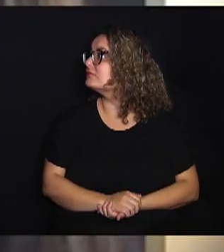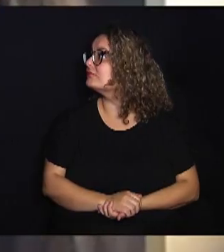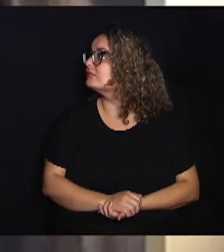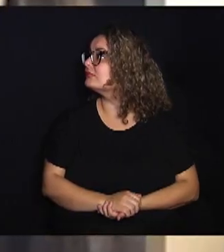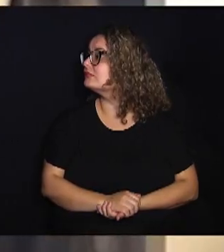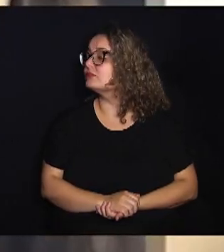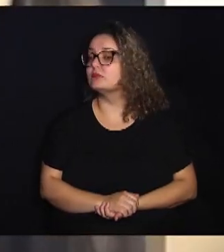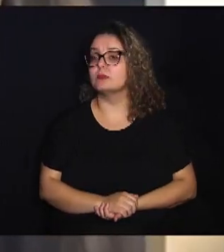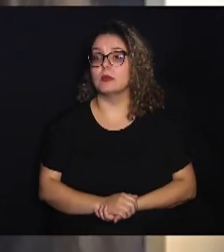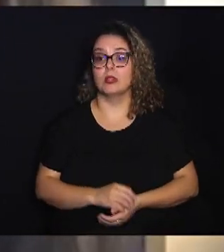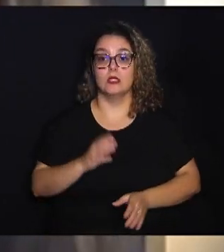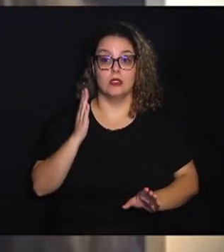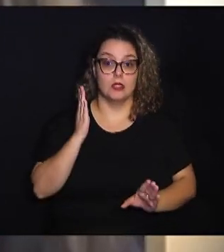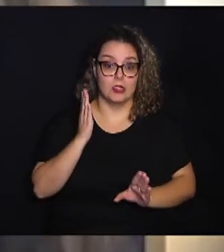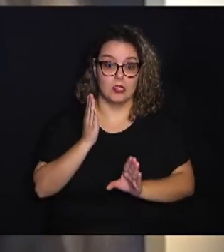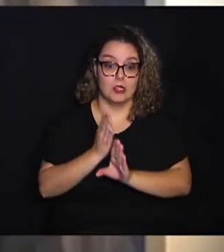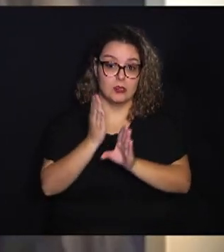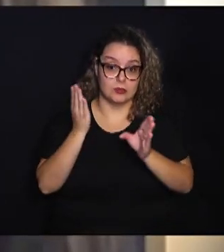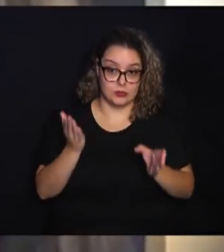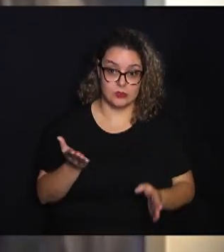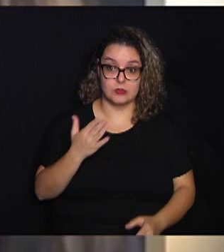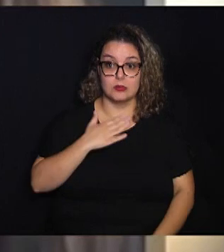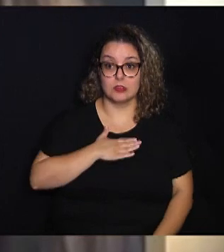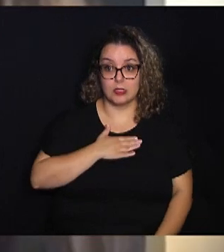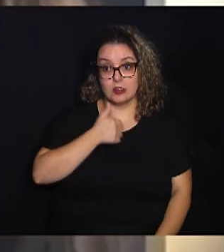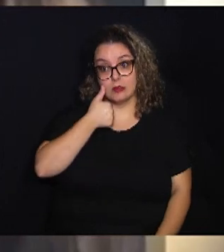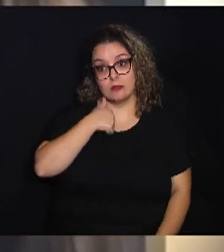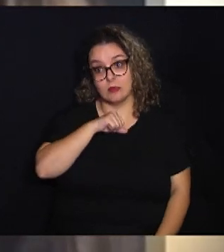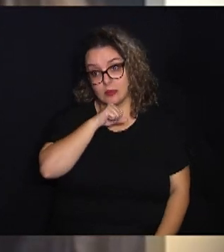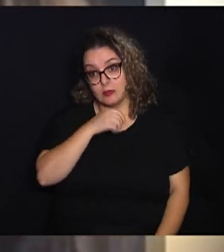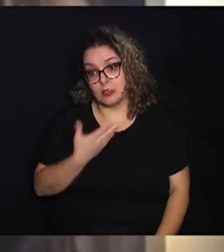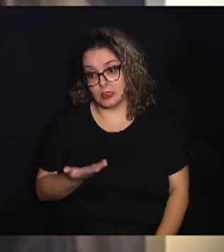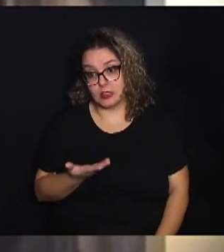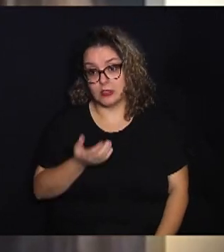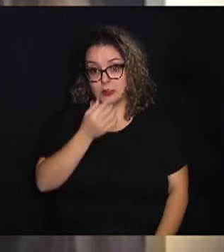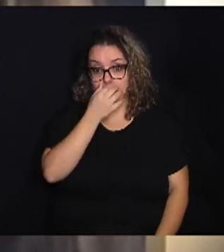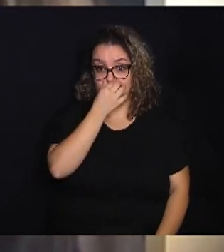E a descoberta da minha mãe foi